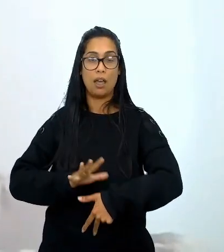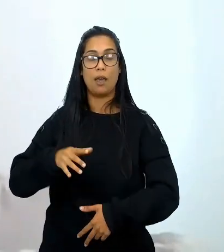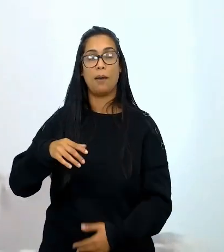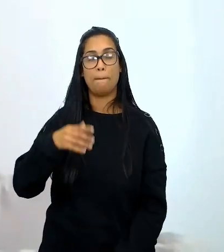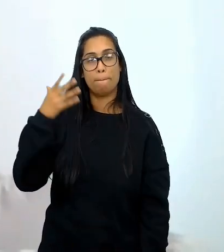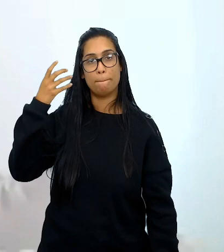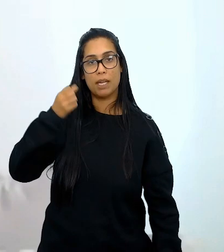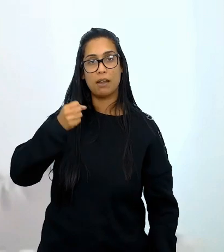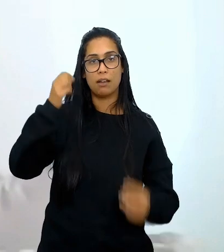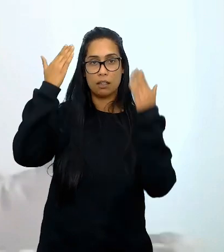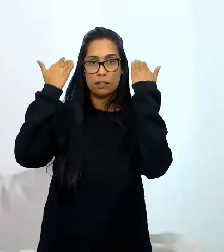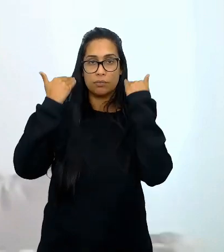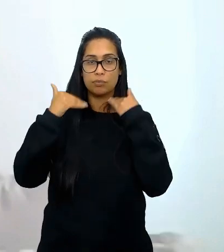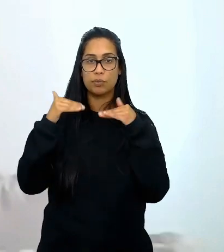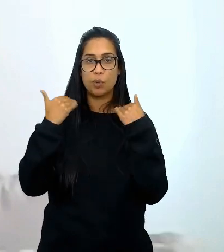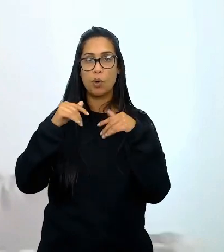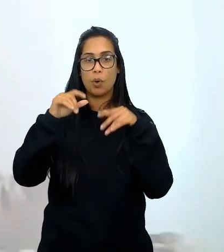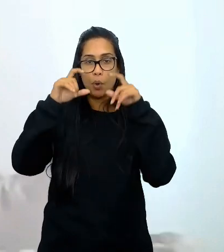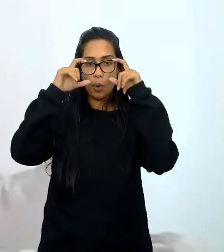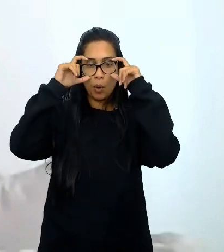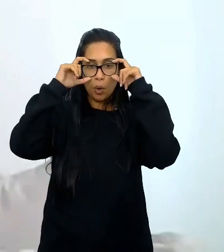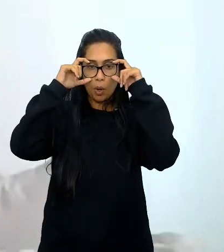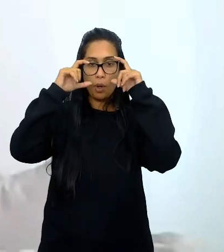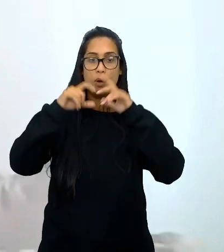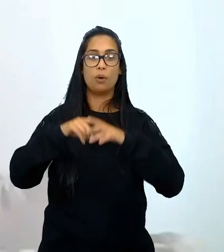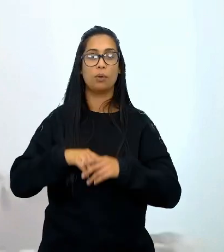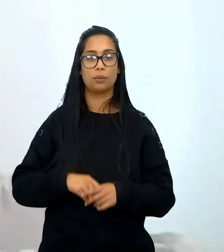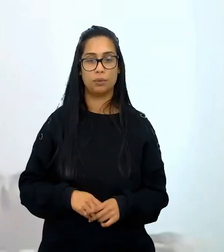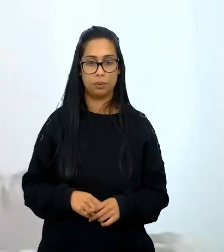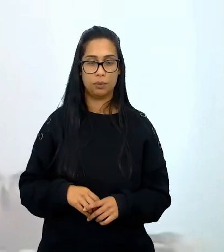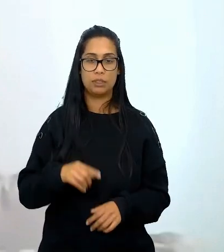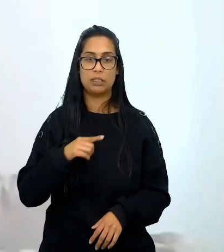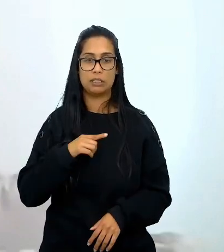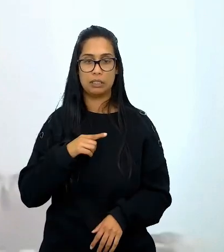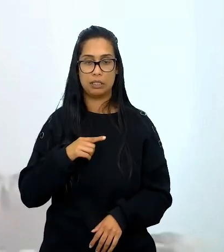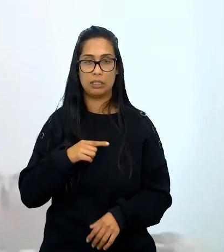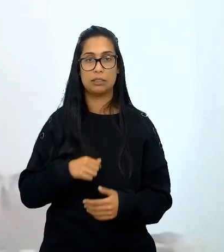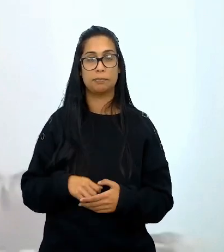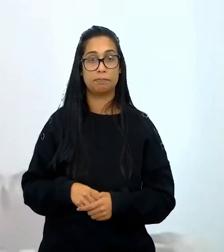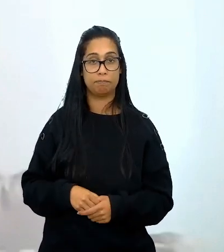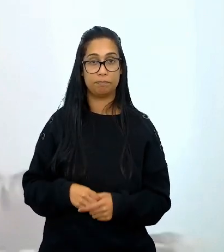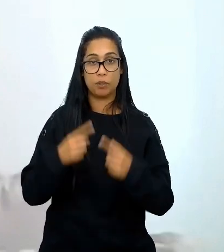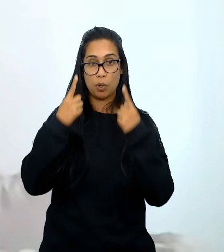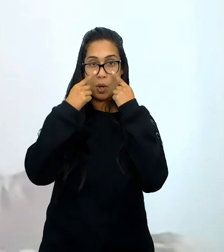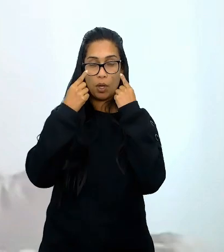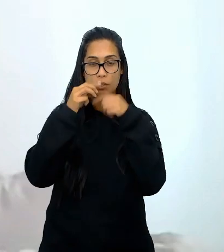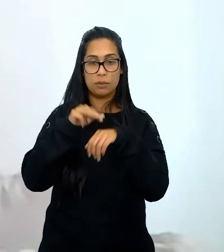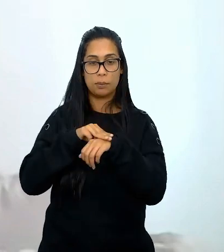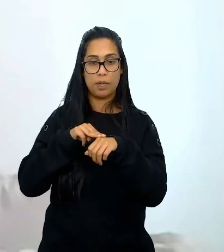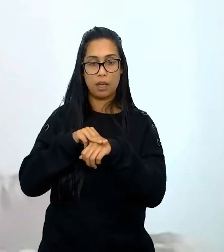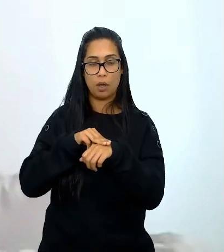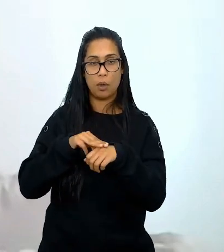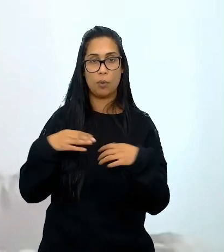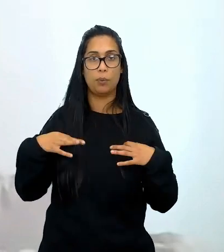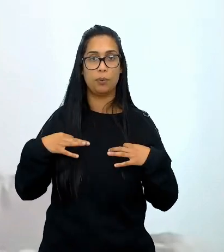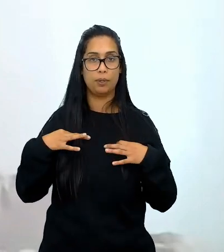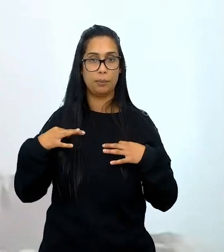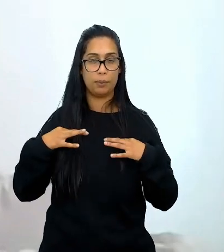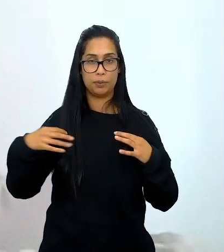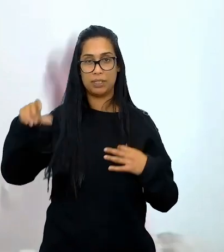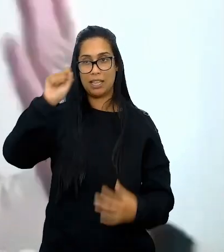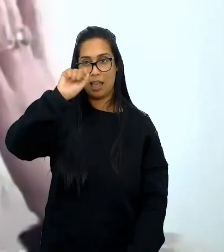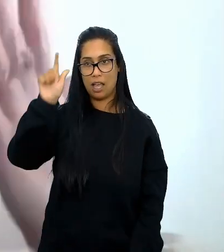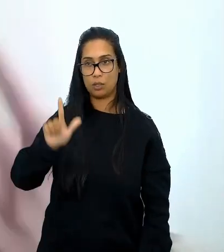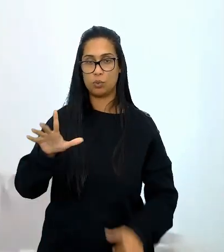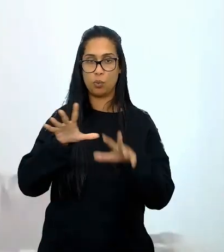cabelos ruivos, olhos castanhos, estou usando o óculos de sempre rosa e hoje eu estou com uma camiseta